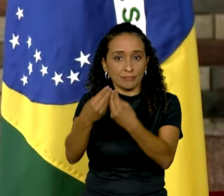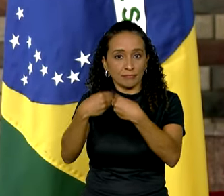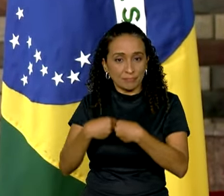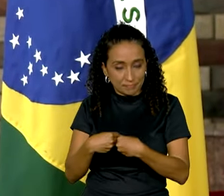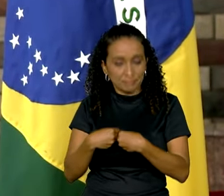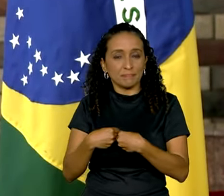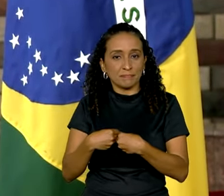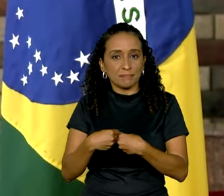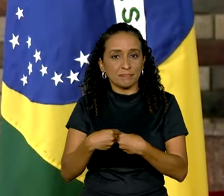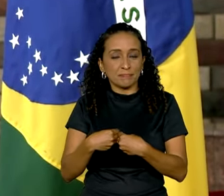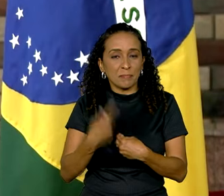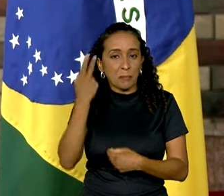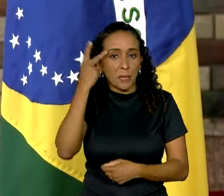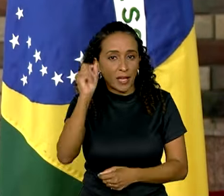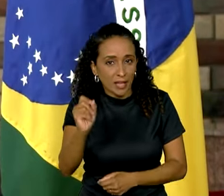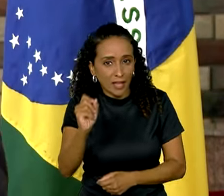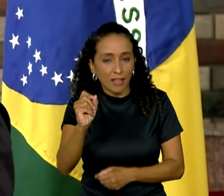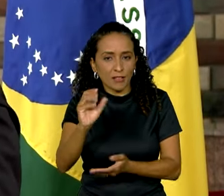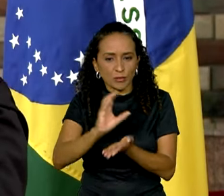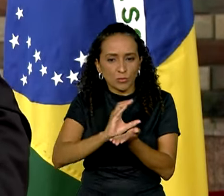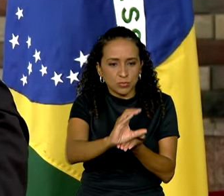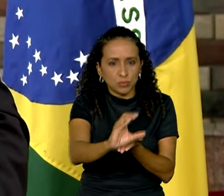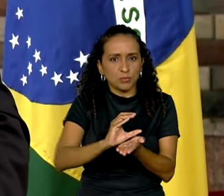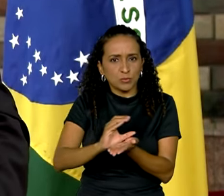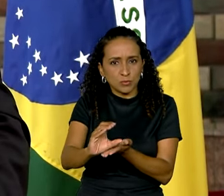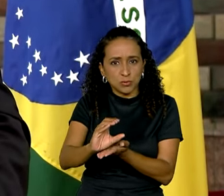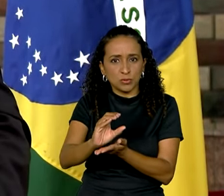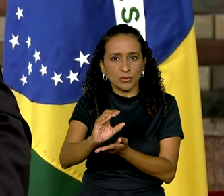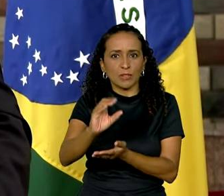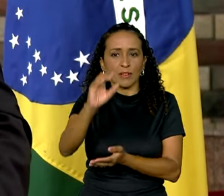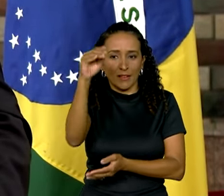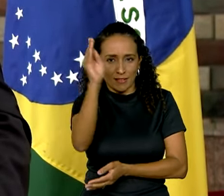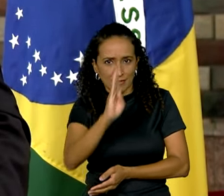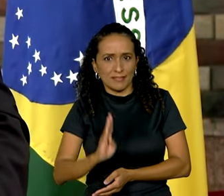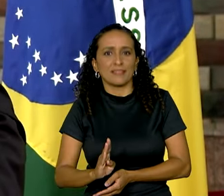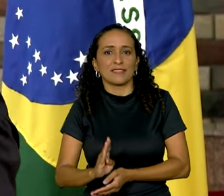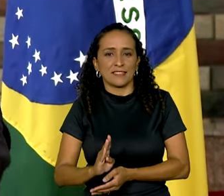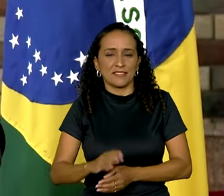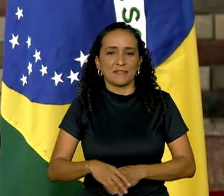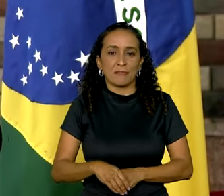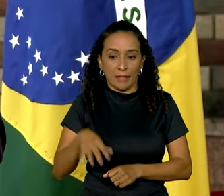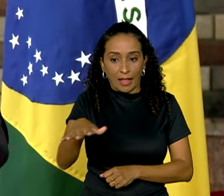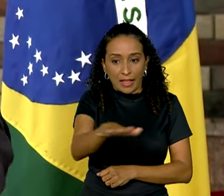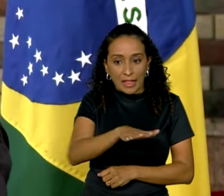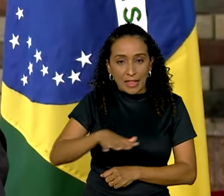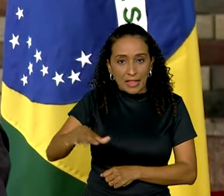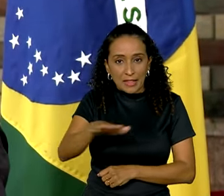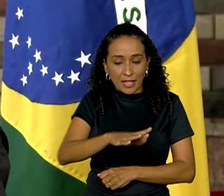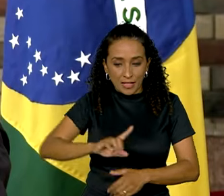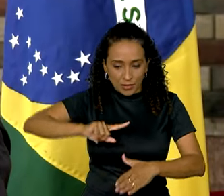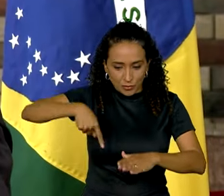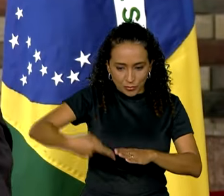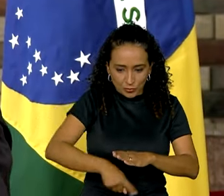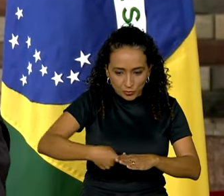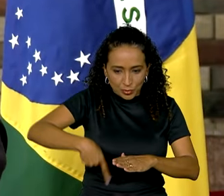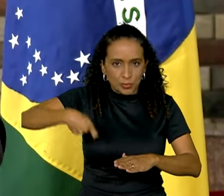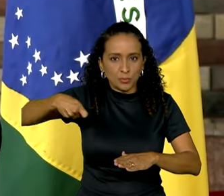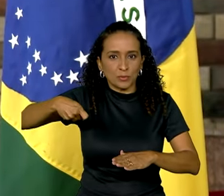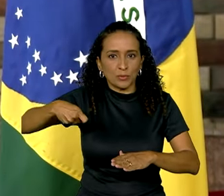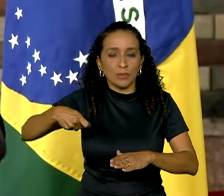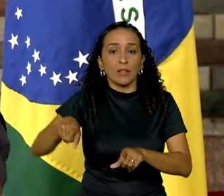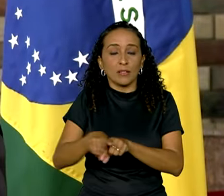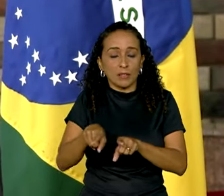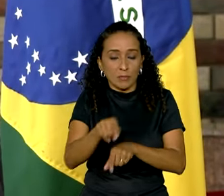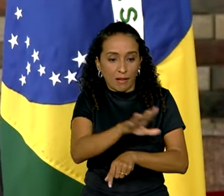oferece para investimentos brasileiros na área de mineração na